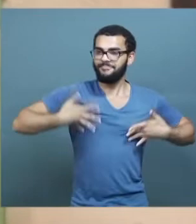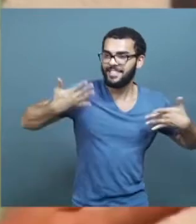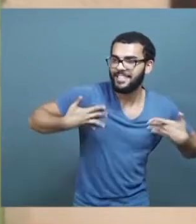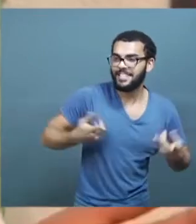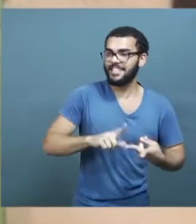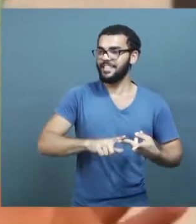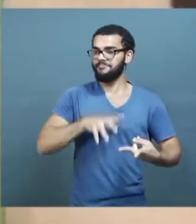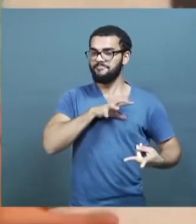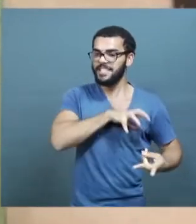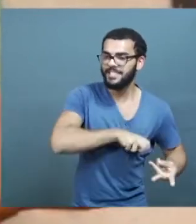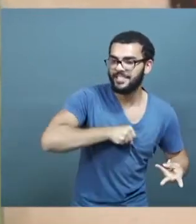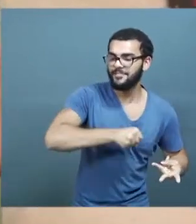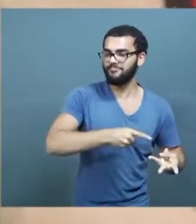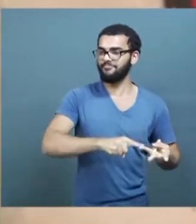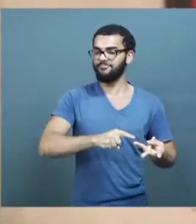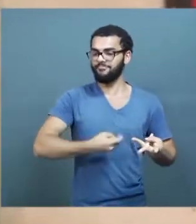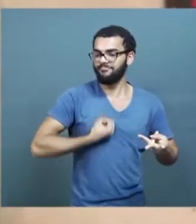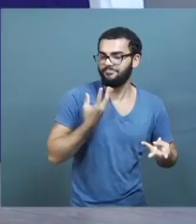paixão,